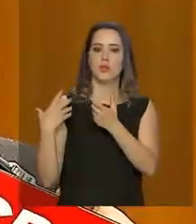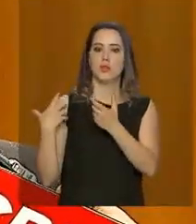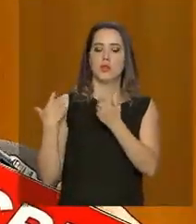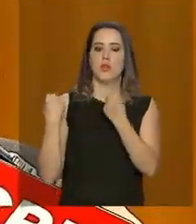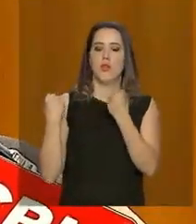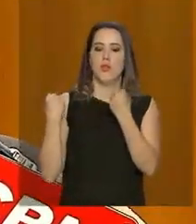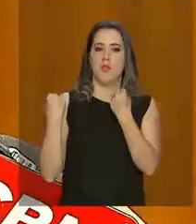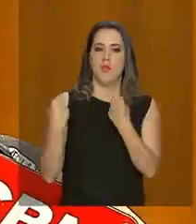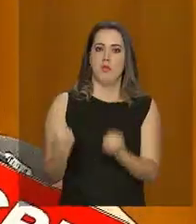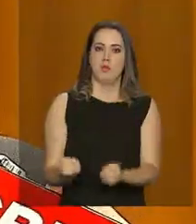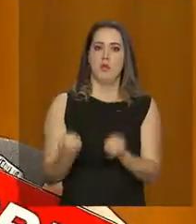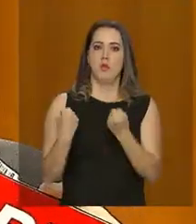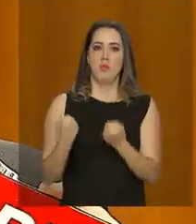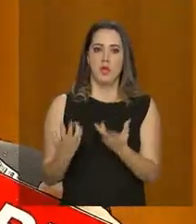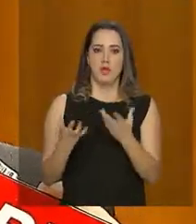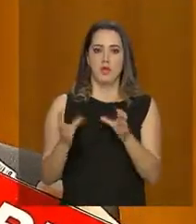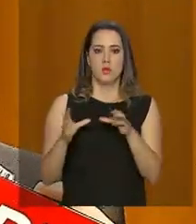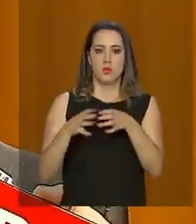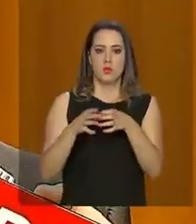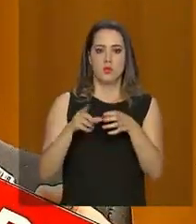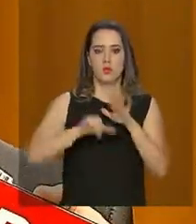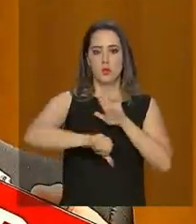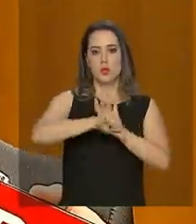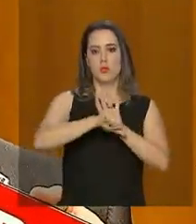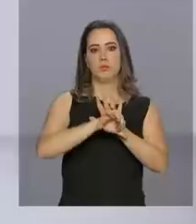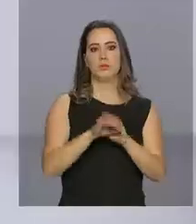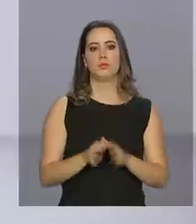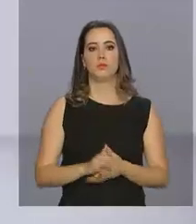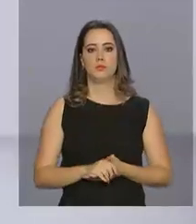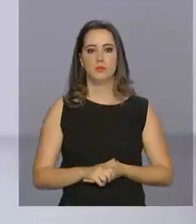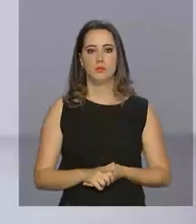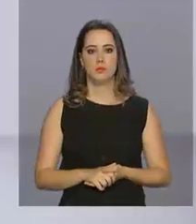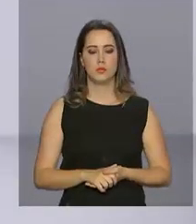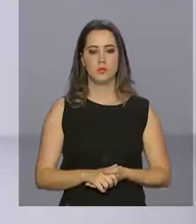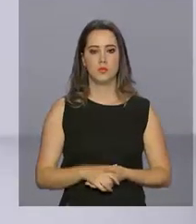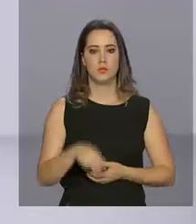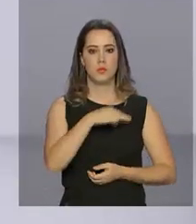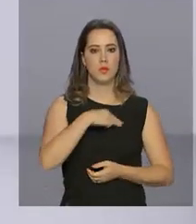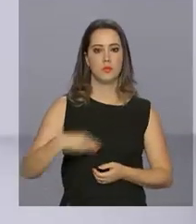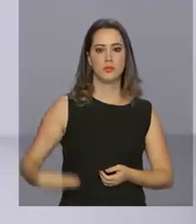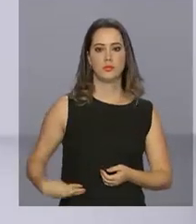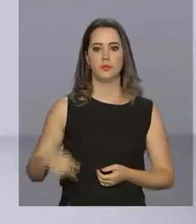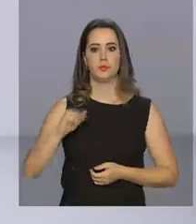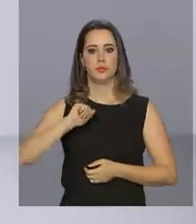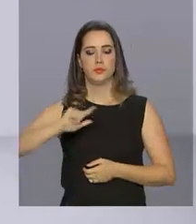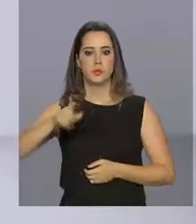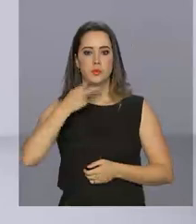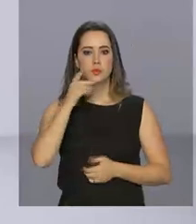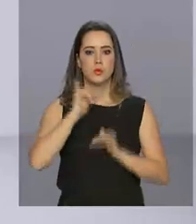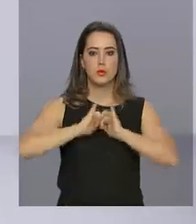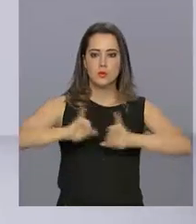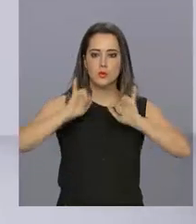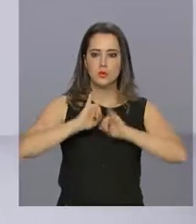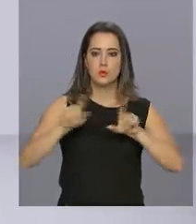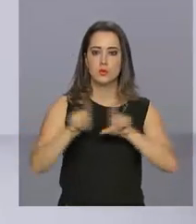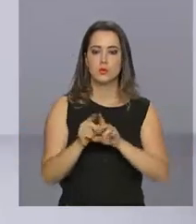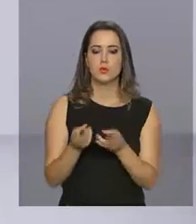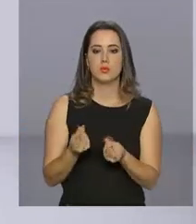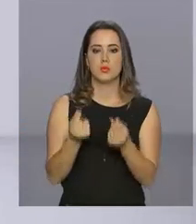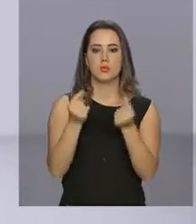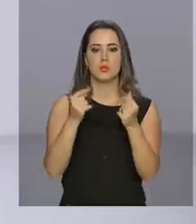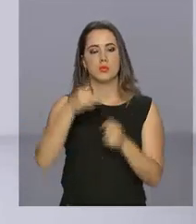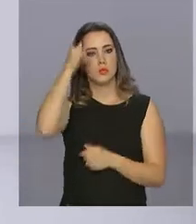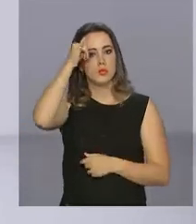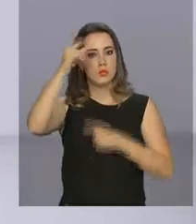força das grandes organizações criminosos o ministro raul julgman também anunciou recursos para combate à